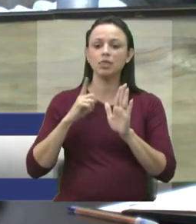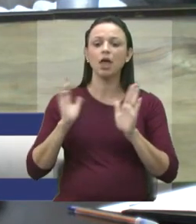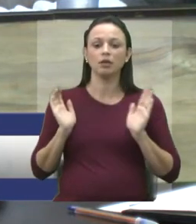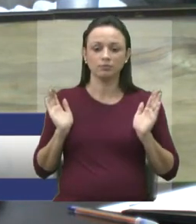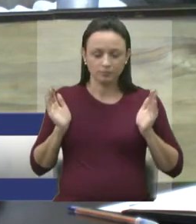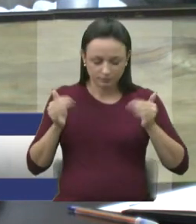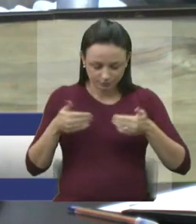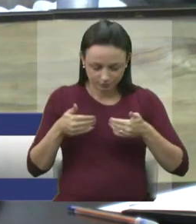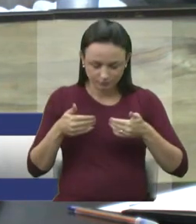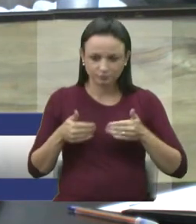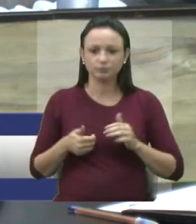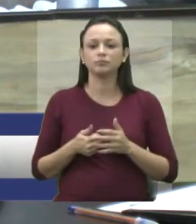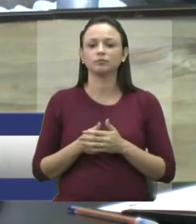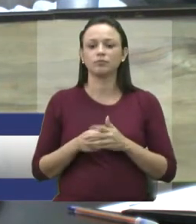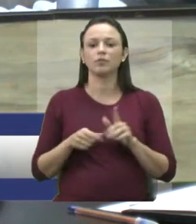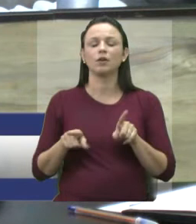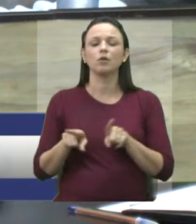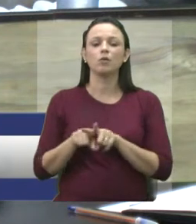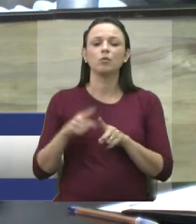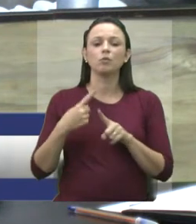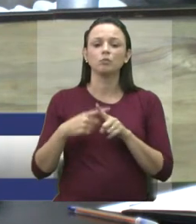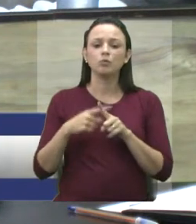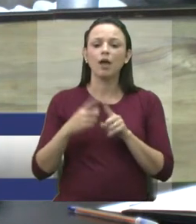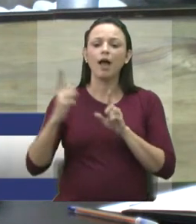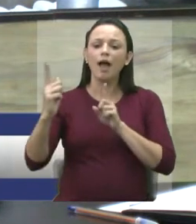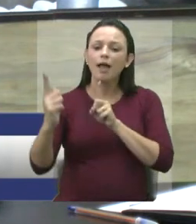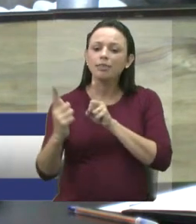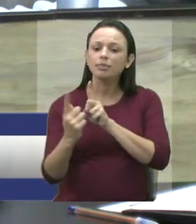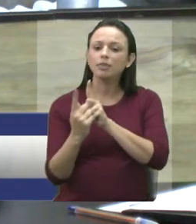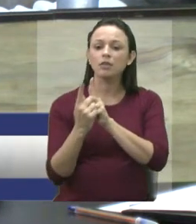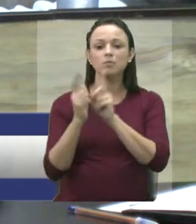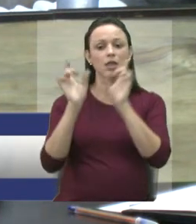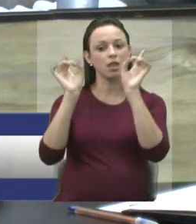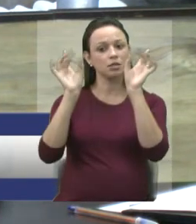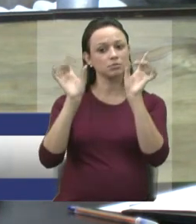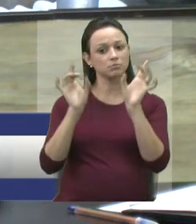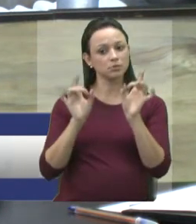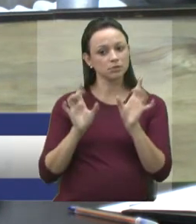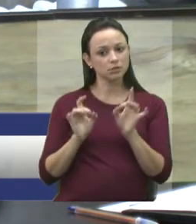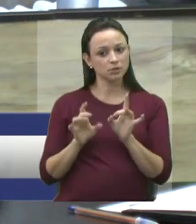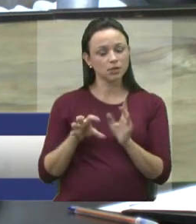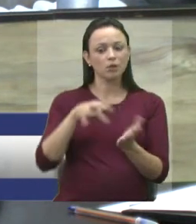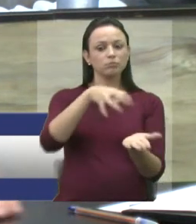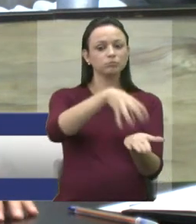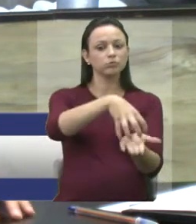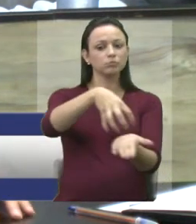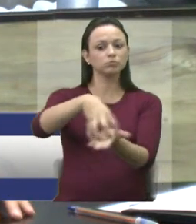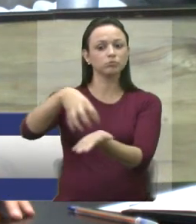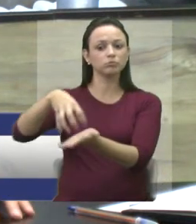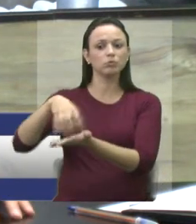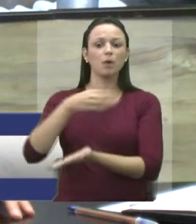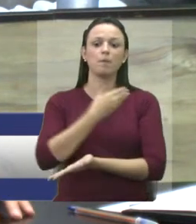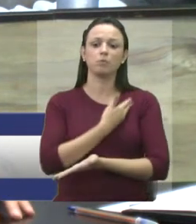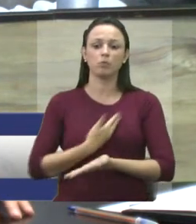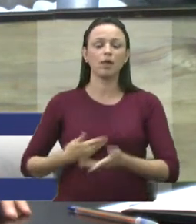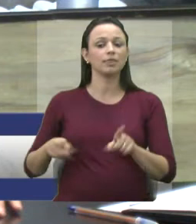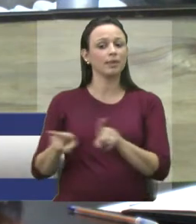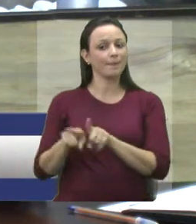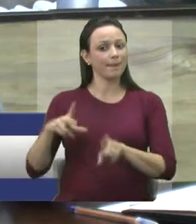espectro autista, com relação ao atendimento prioritário em estabelecimentos públicos e